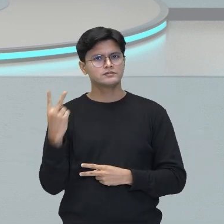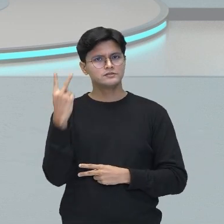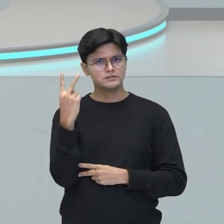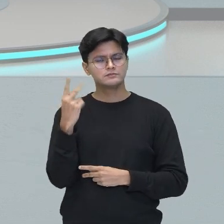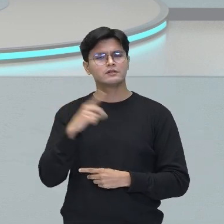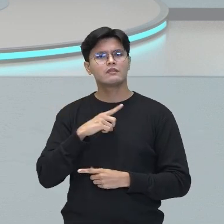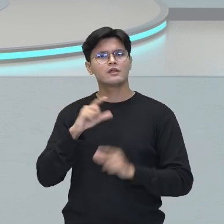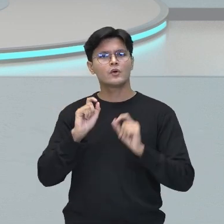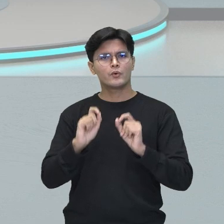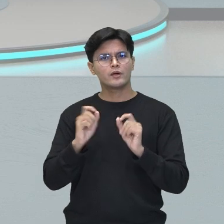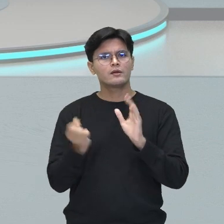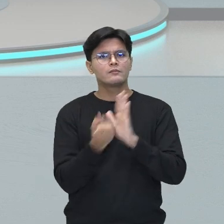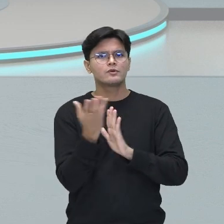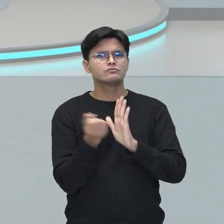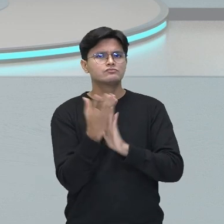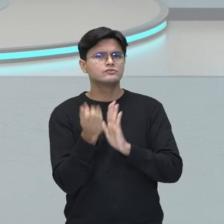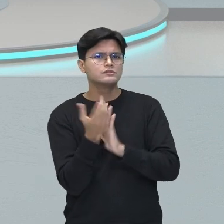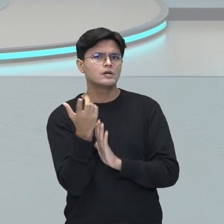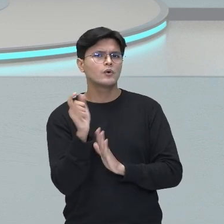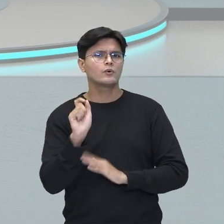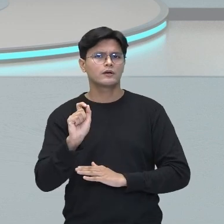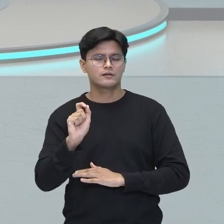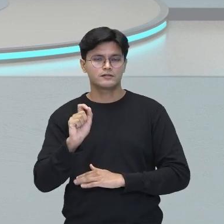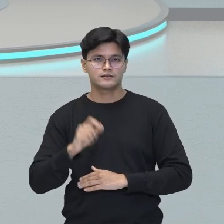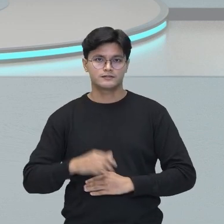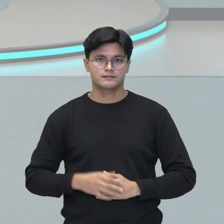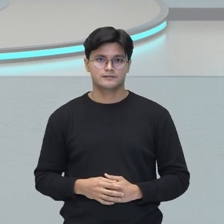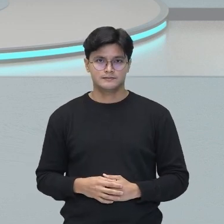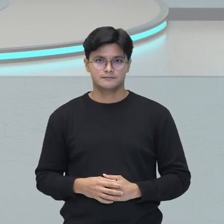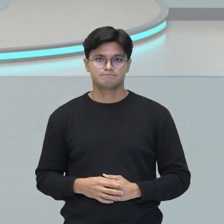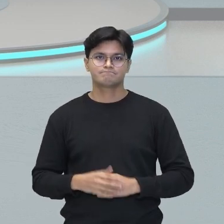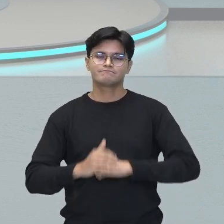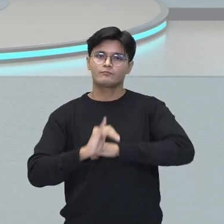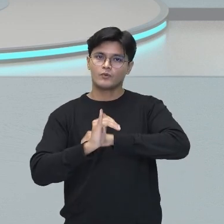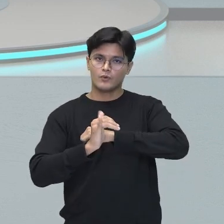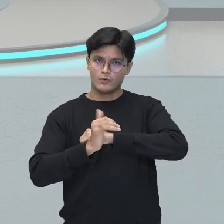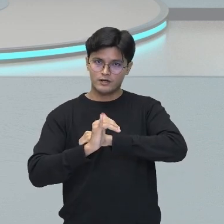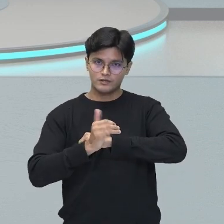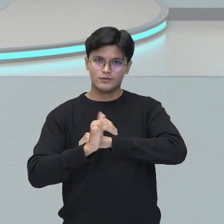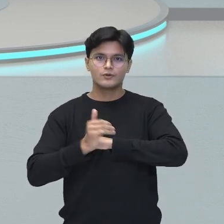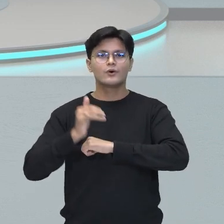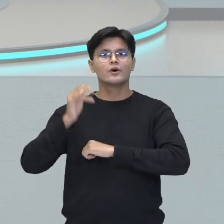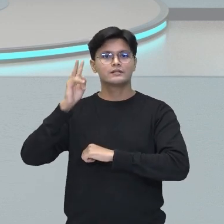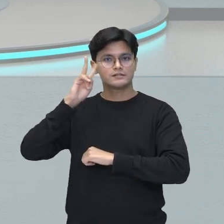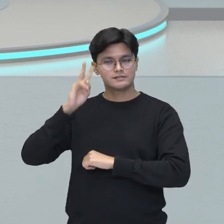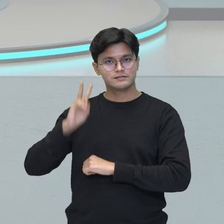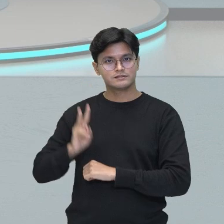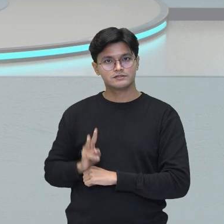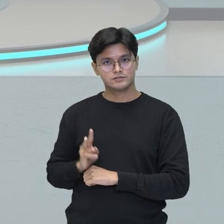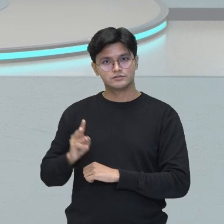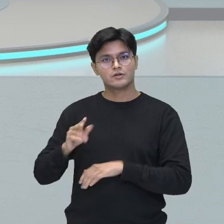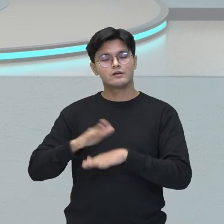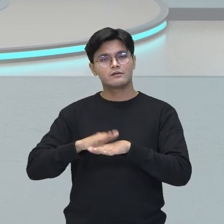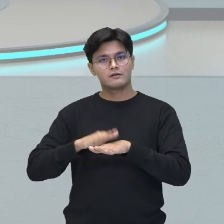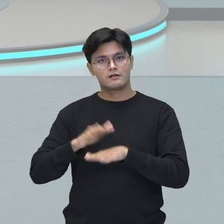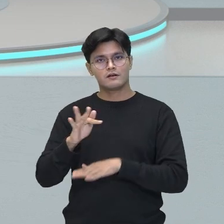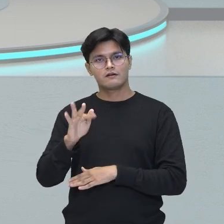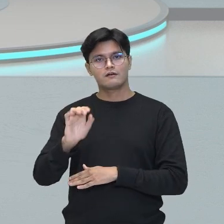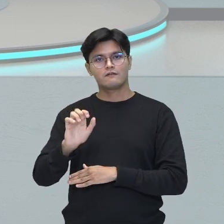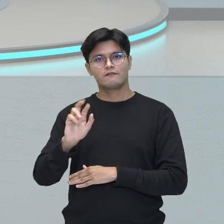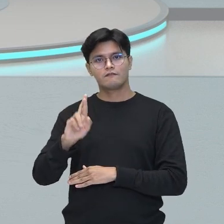eram produzidos as crônicas históricas de Fernão Lopes que que é